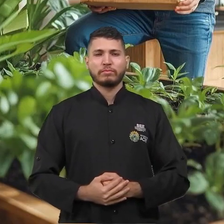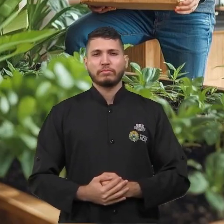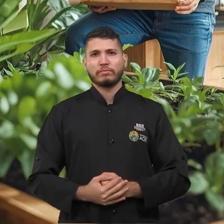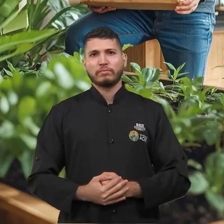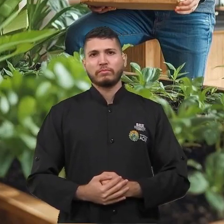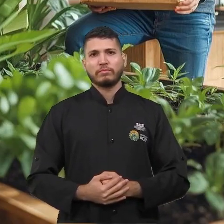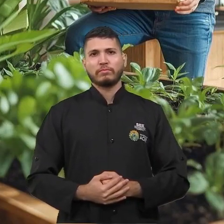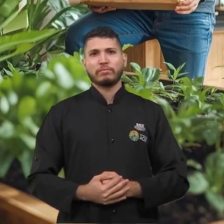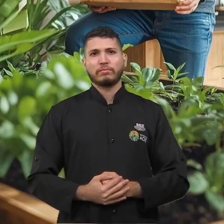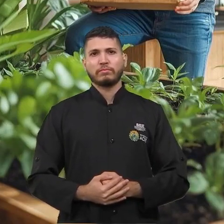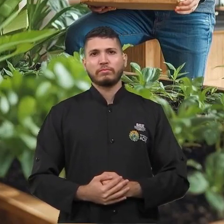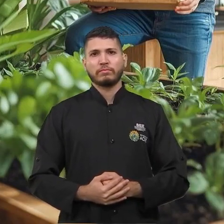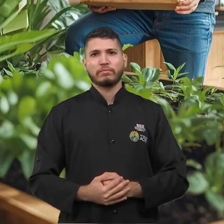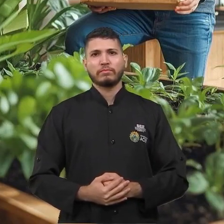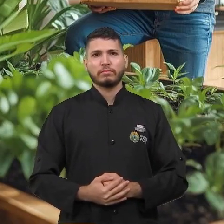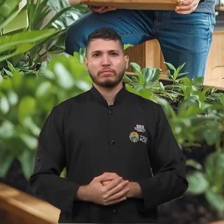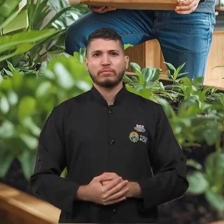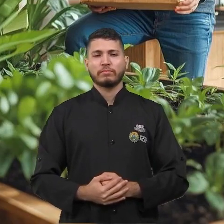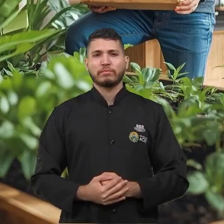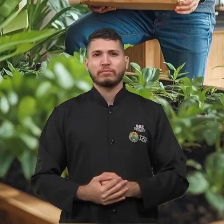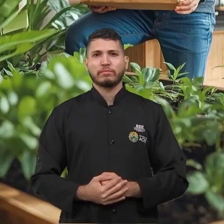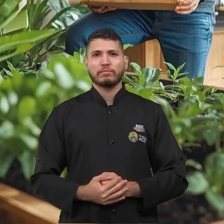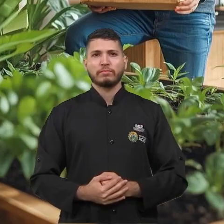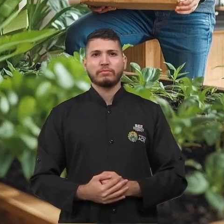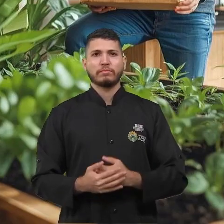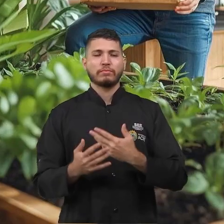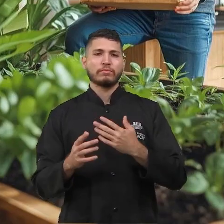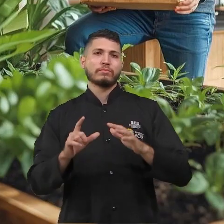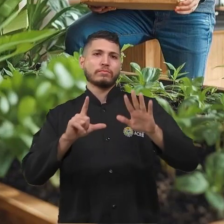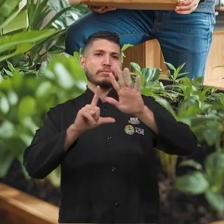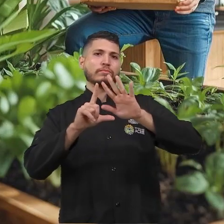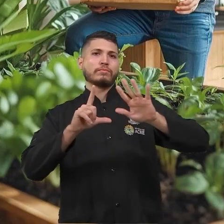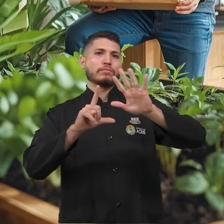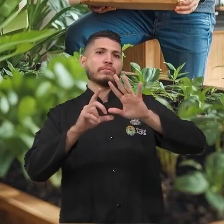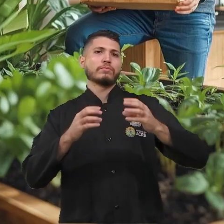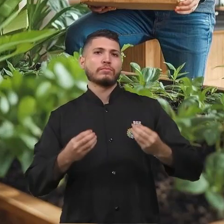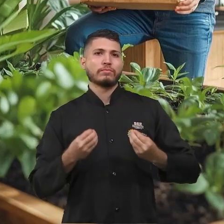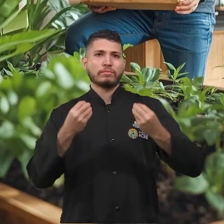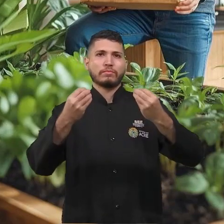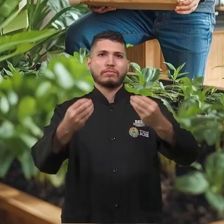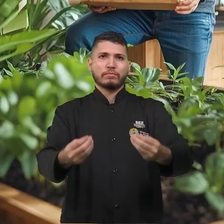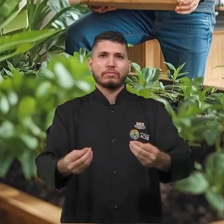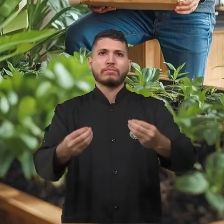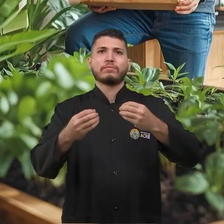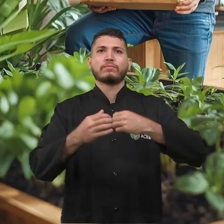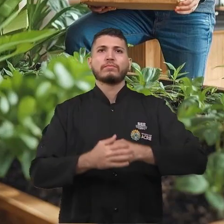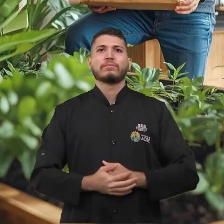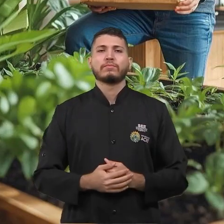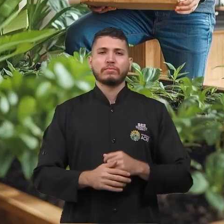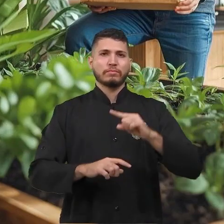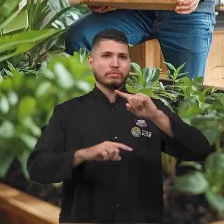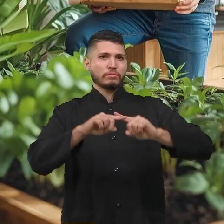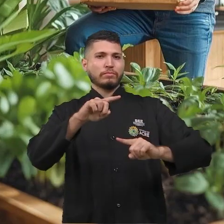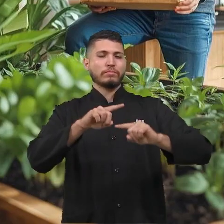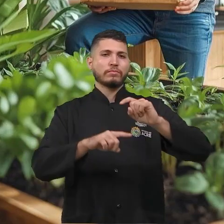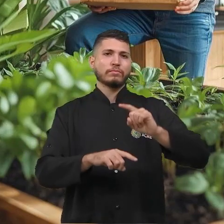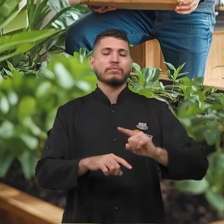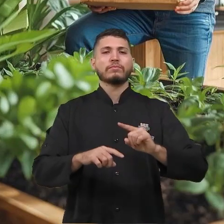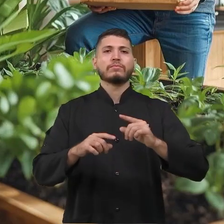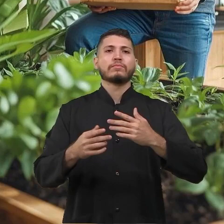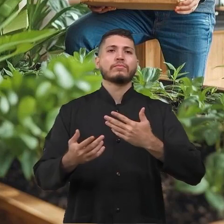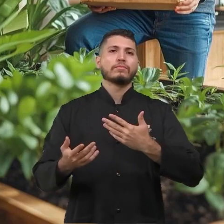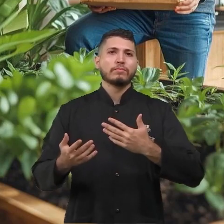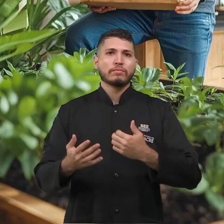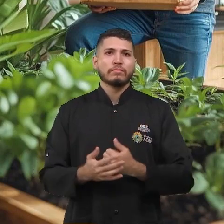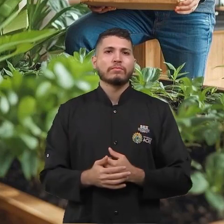temos a questão das plataformas de entrega, que é bem interessante. Hoje nós temos plataformas que